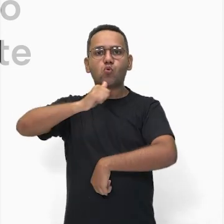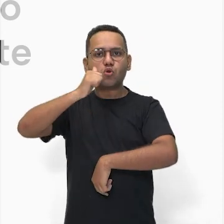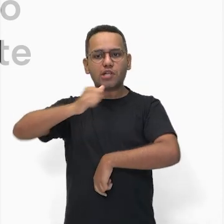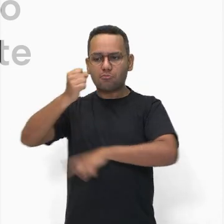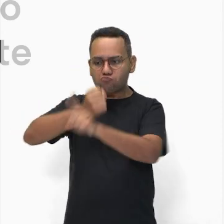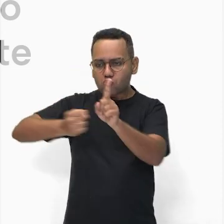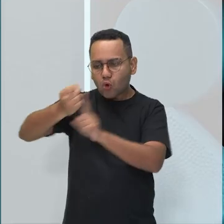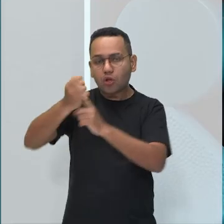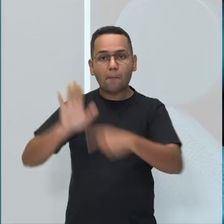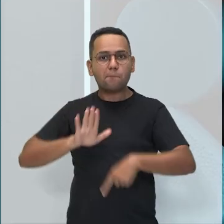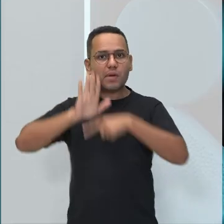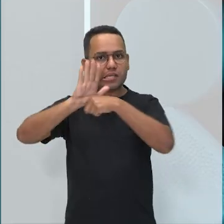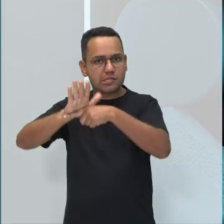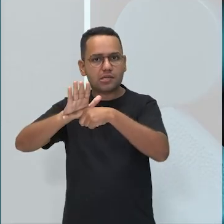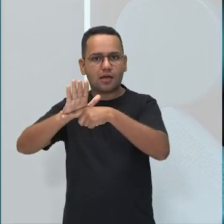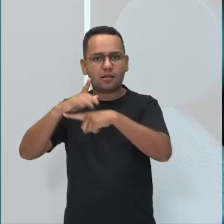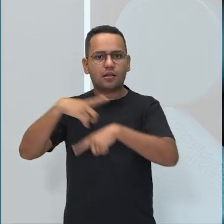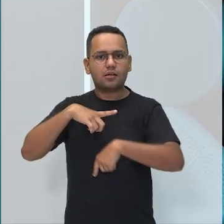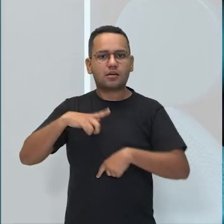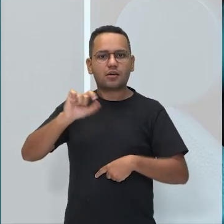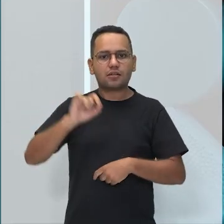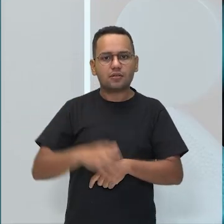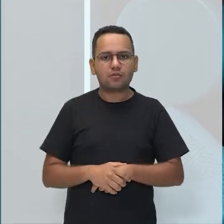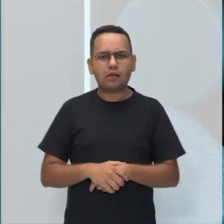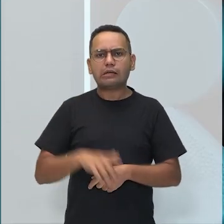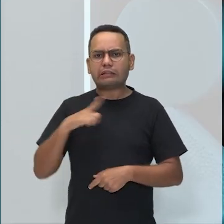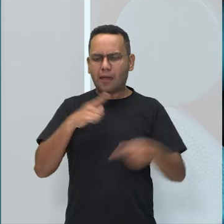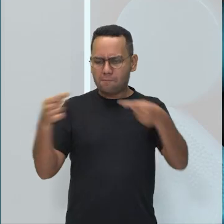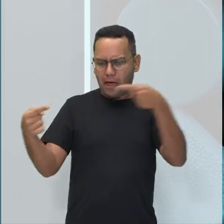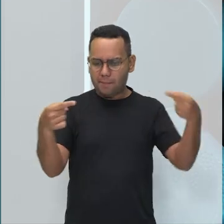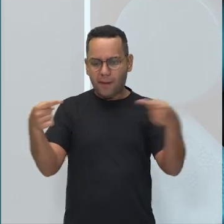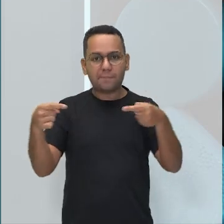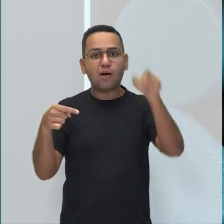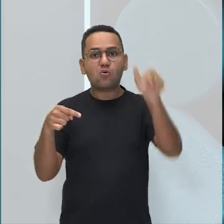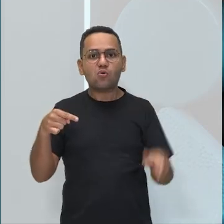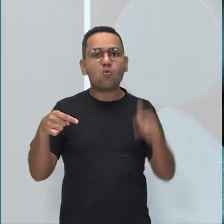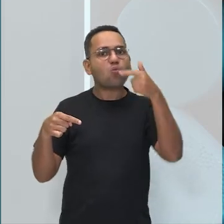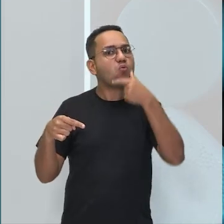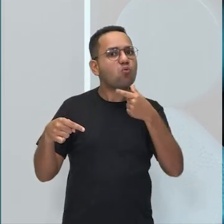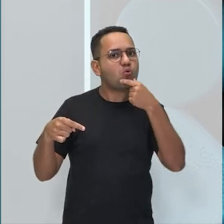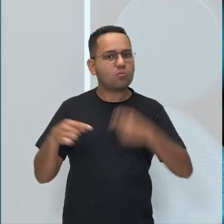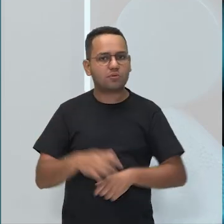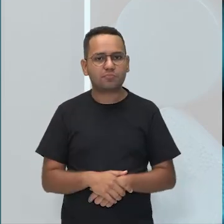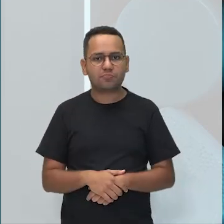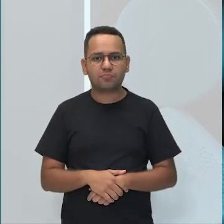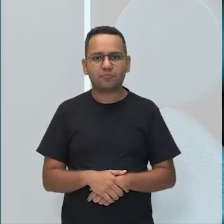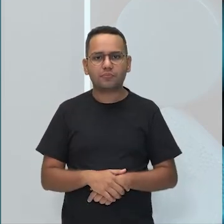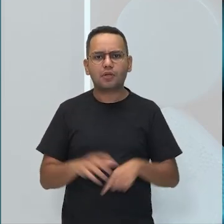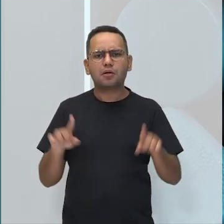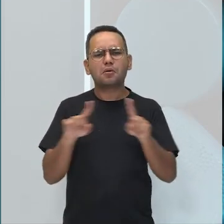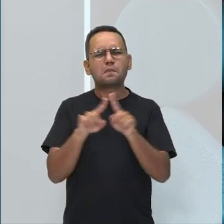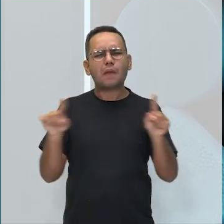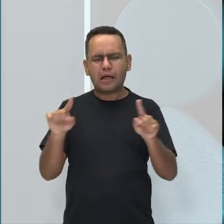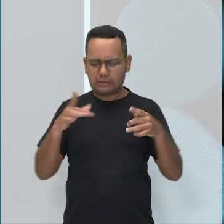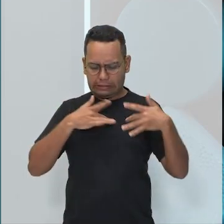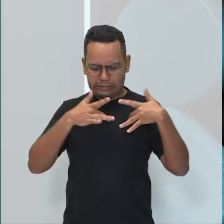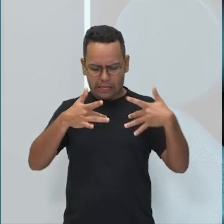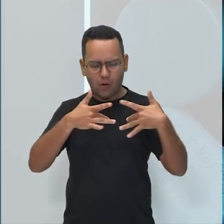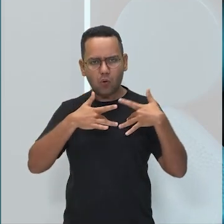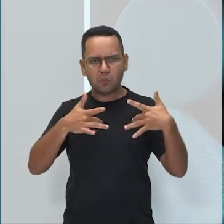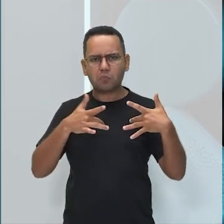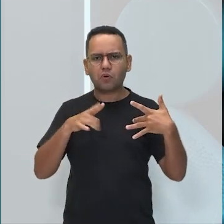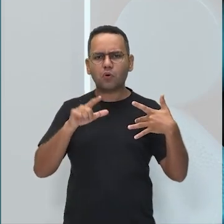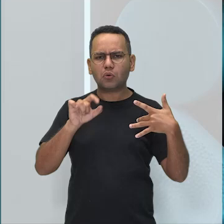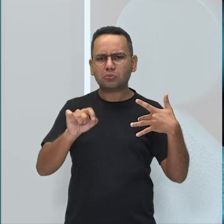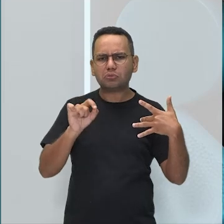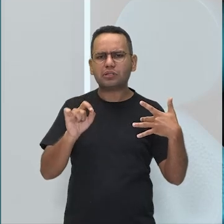sociedade, que entra em conflito muitas vezes com Vicente, e percebo que esse amor ele vai ser um amor que não vai ser um amor